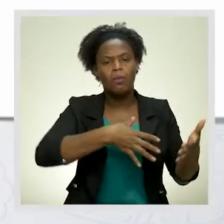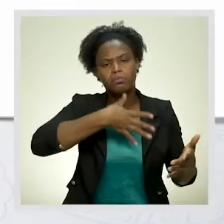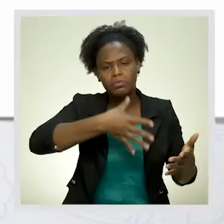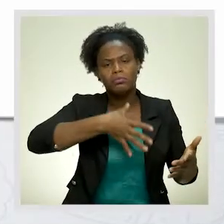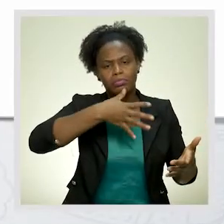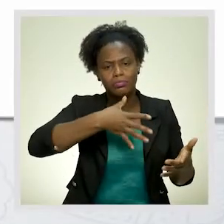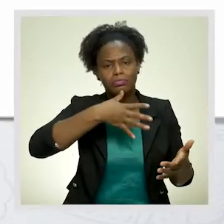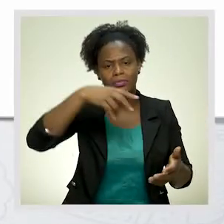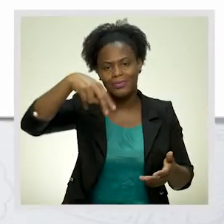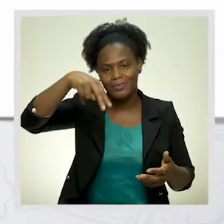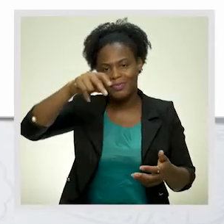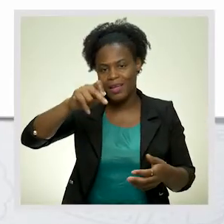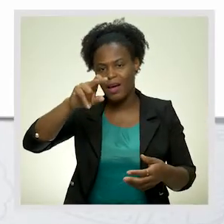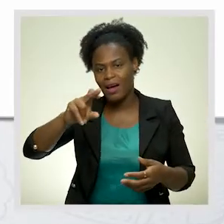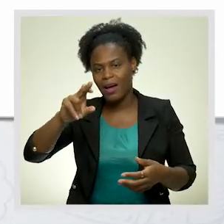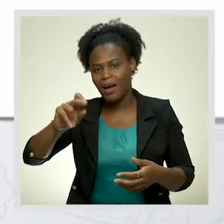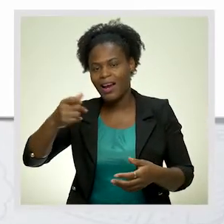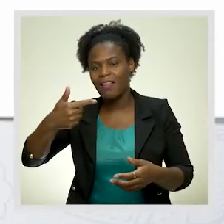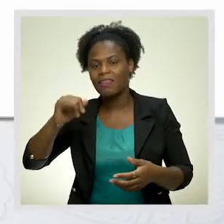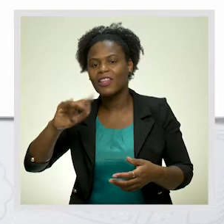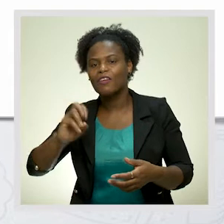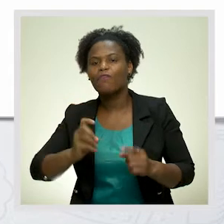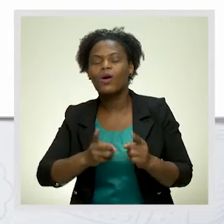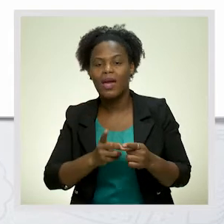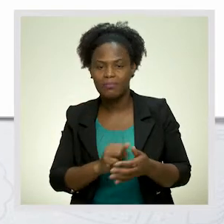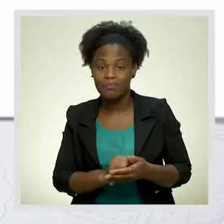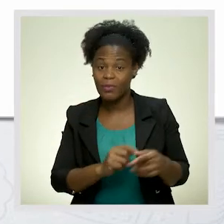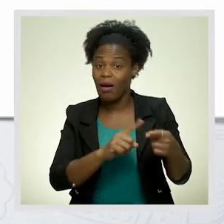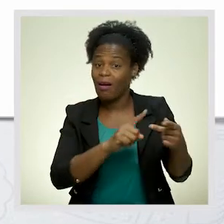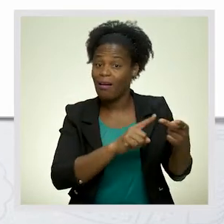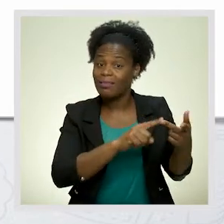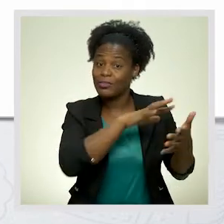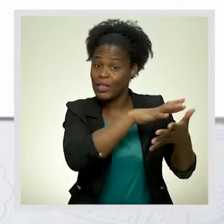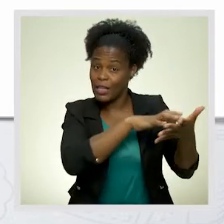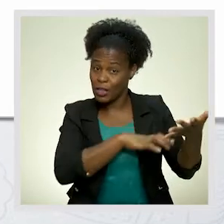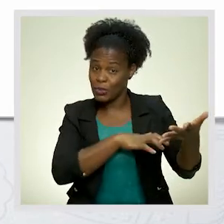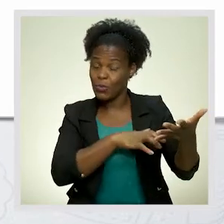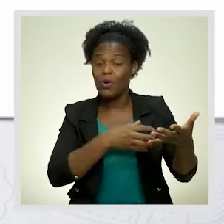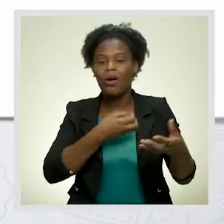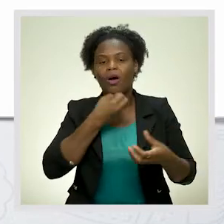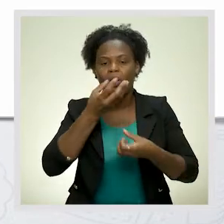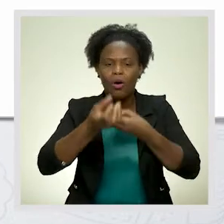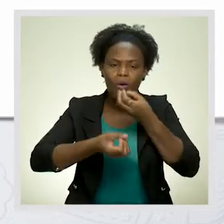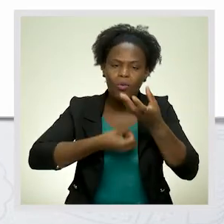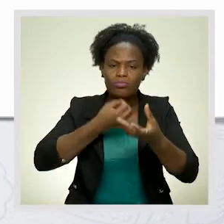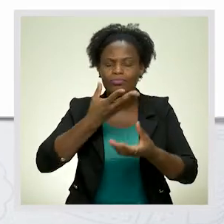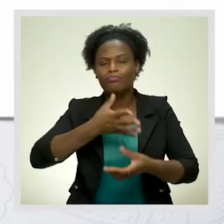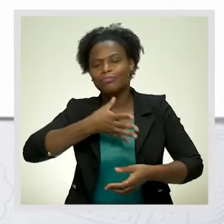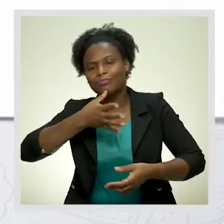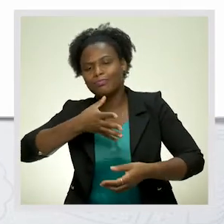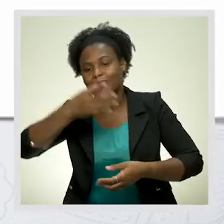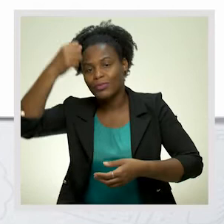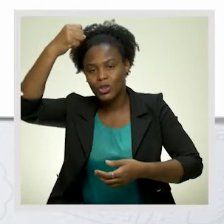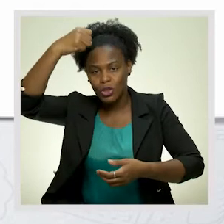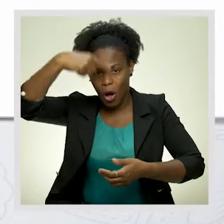Texto narrativo é um tipo de texto que conta ou narra uma história através de sequência